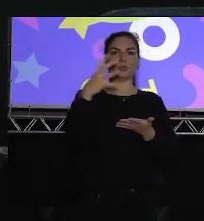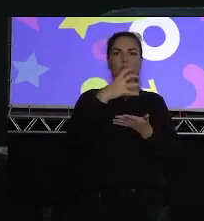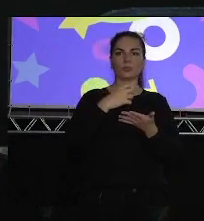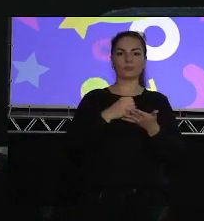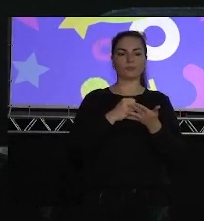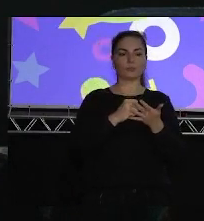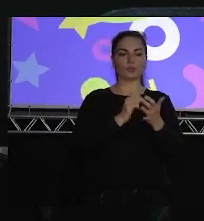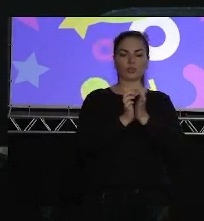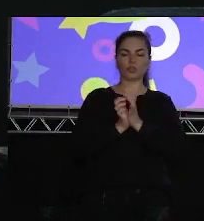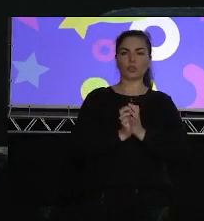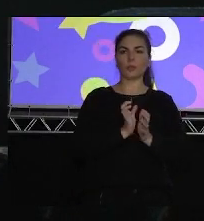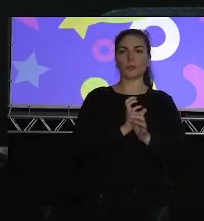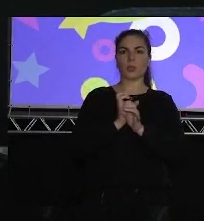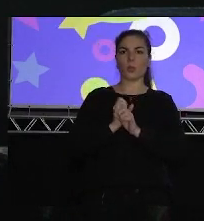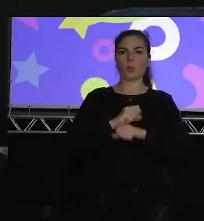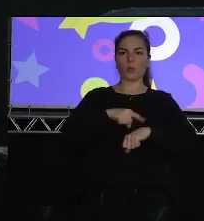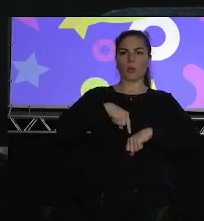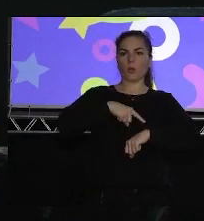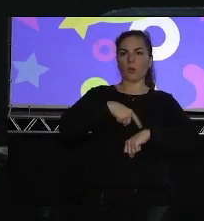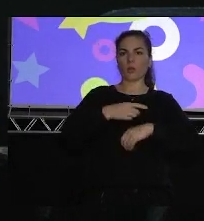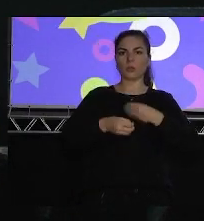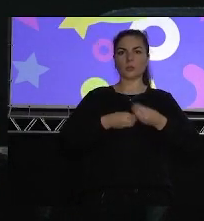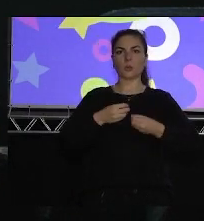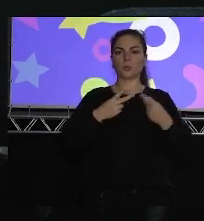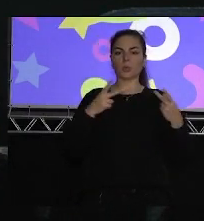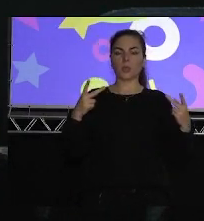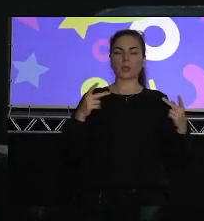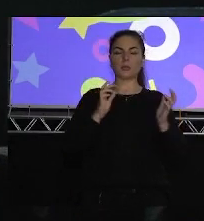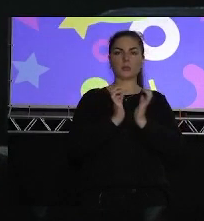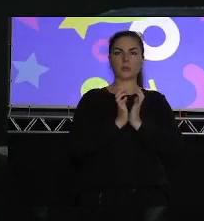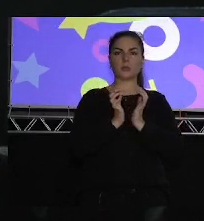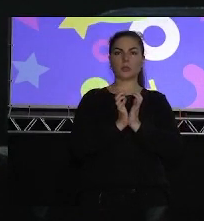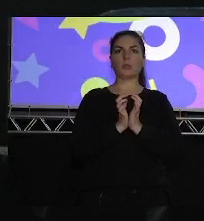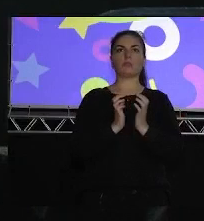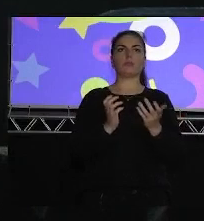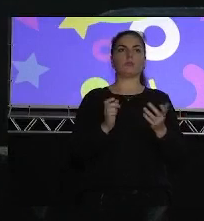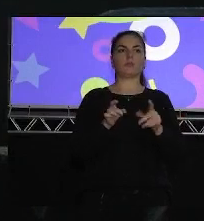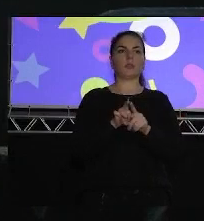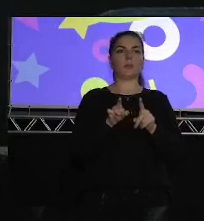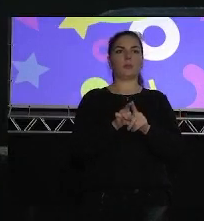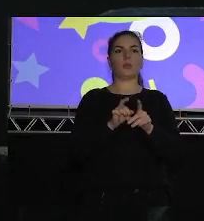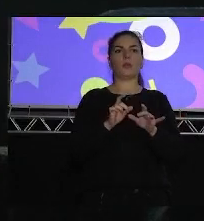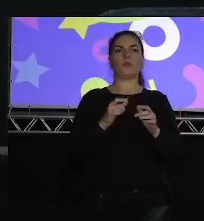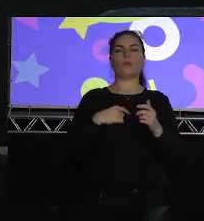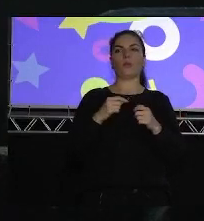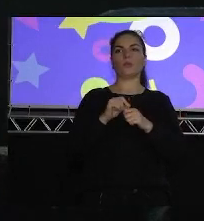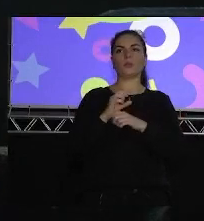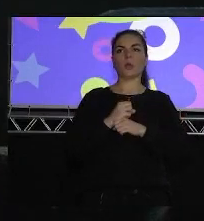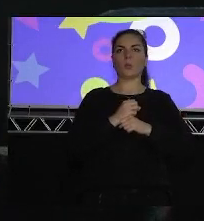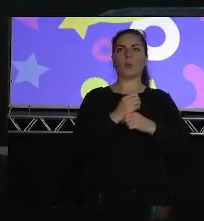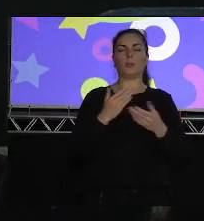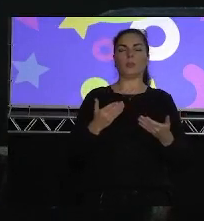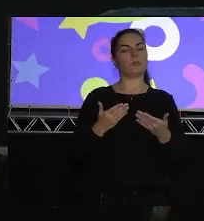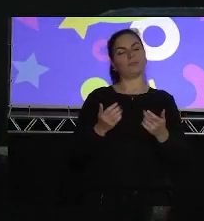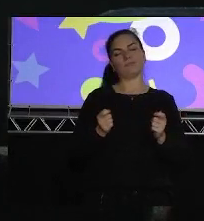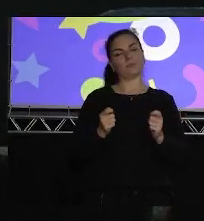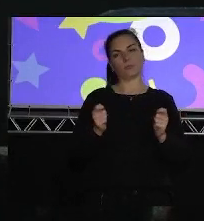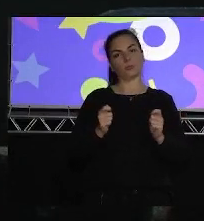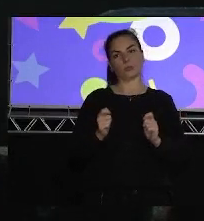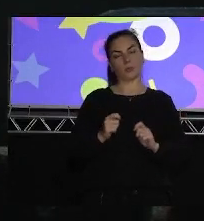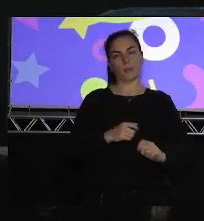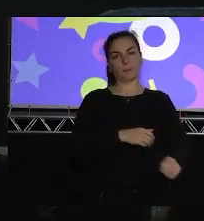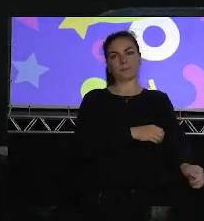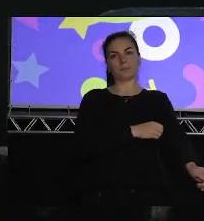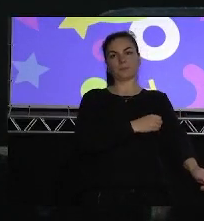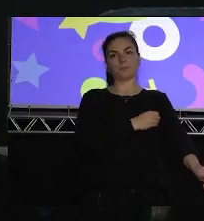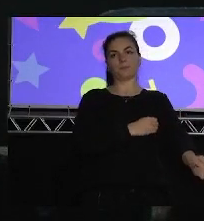ali e calcular o número de horas, né, que eles têm, tá? E vou calcular para fazer isso. Não dá para fazer isso, né, gente? Não